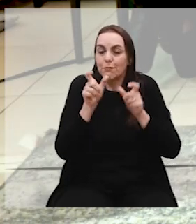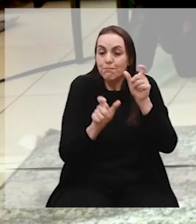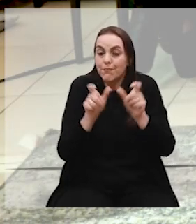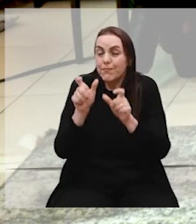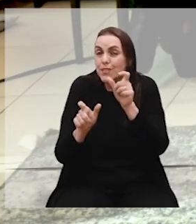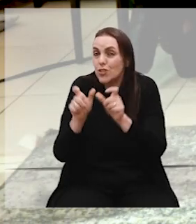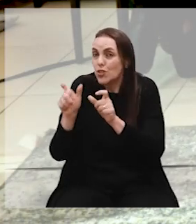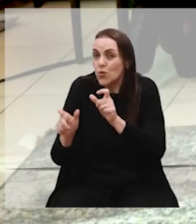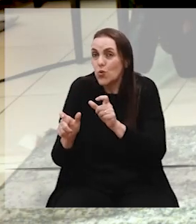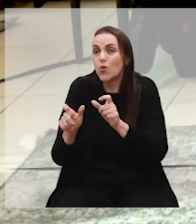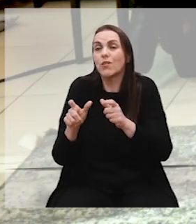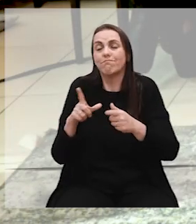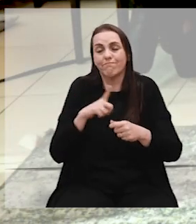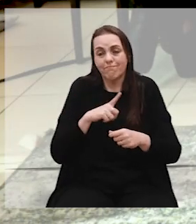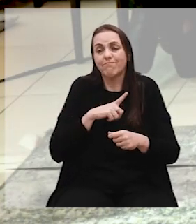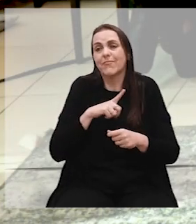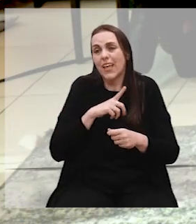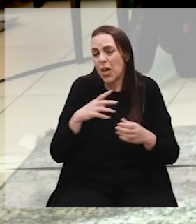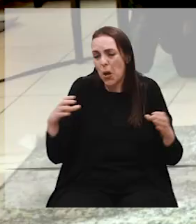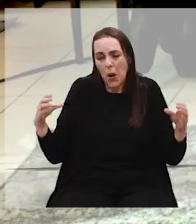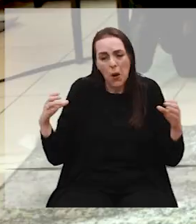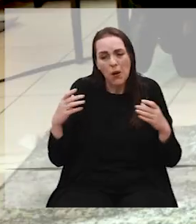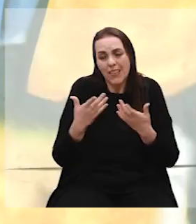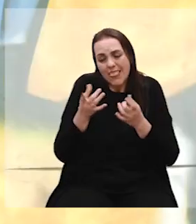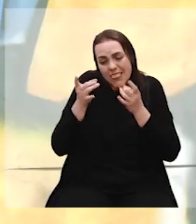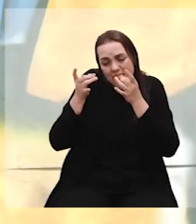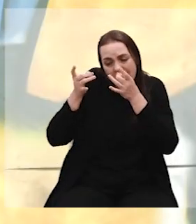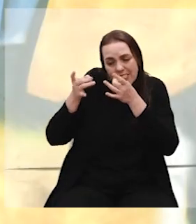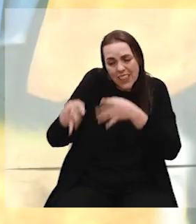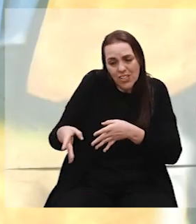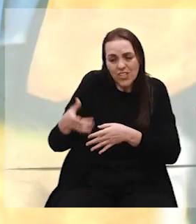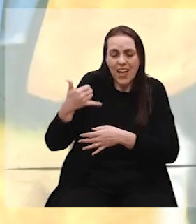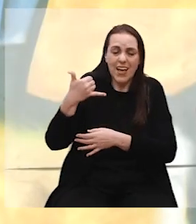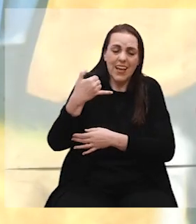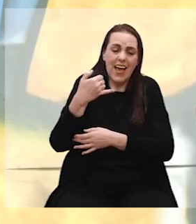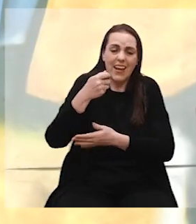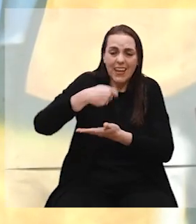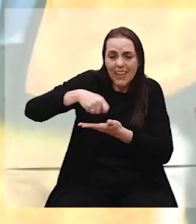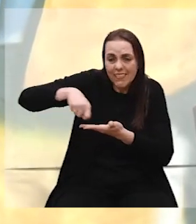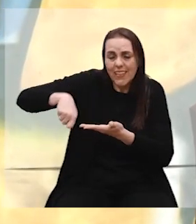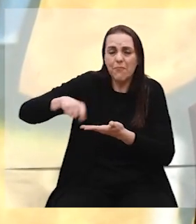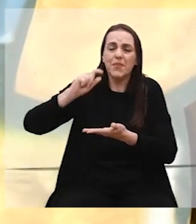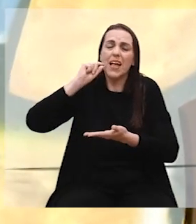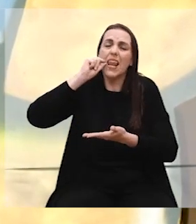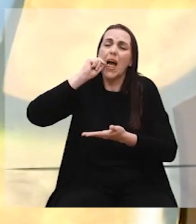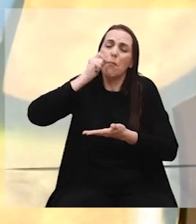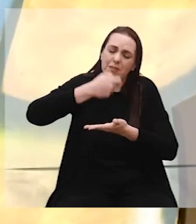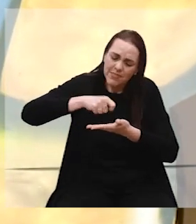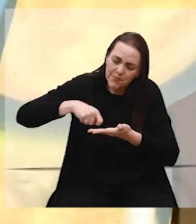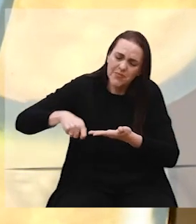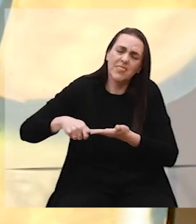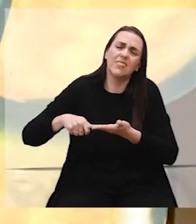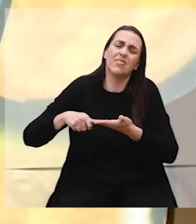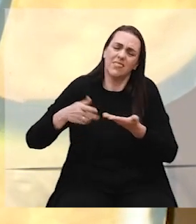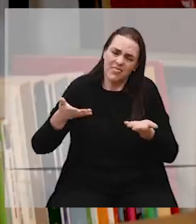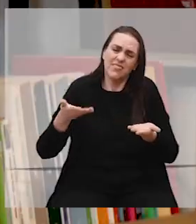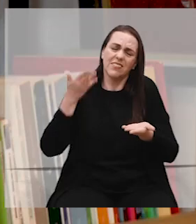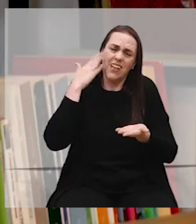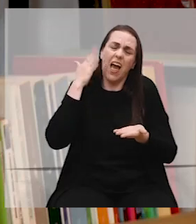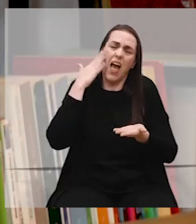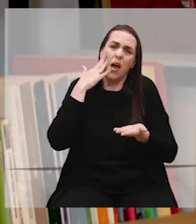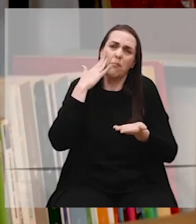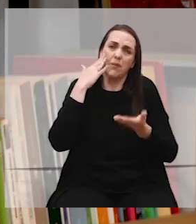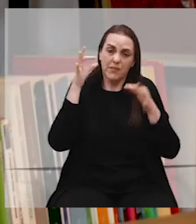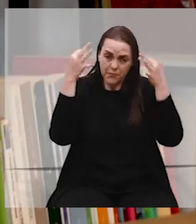que as pessoas deixem totalmente de usar a caneta, o lápis, sabe? Então,